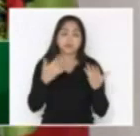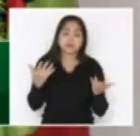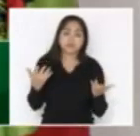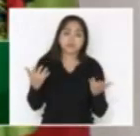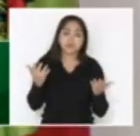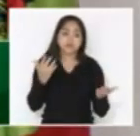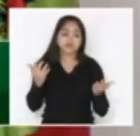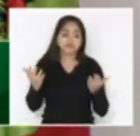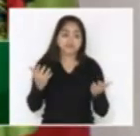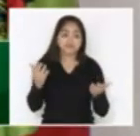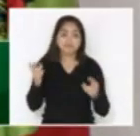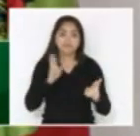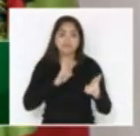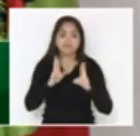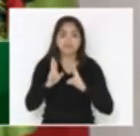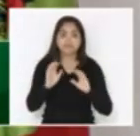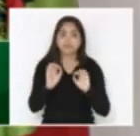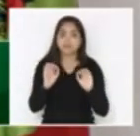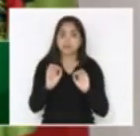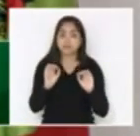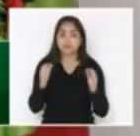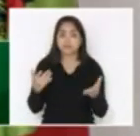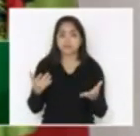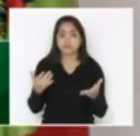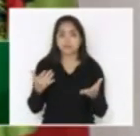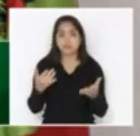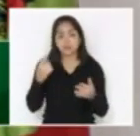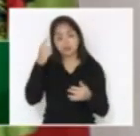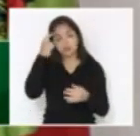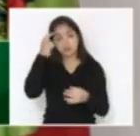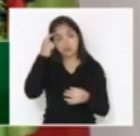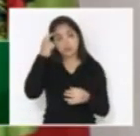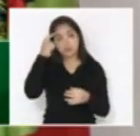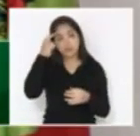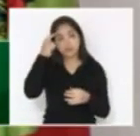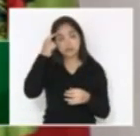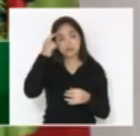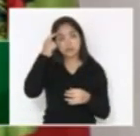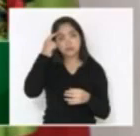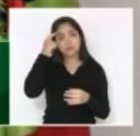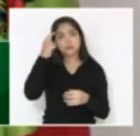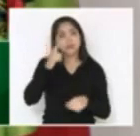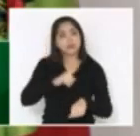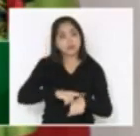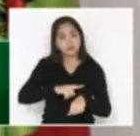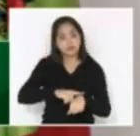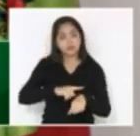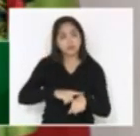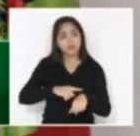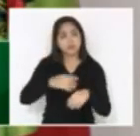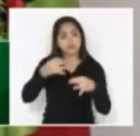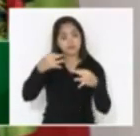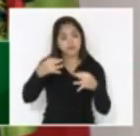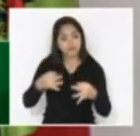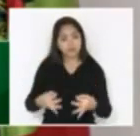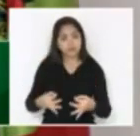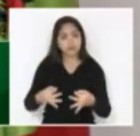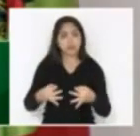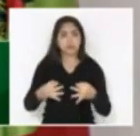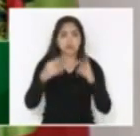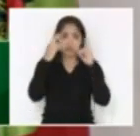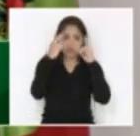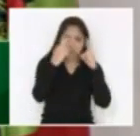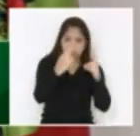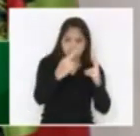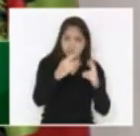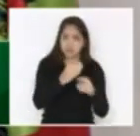resposta. Então, penso que esse é um grande momento, e respeitando opiniões